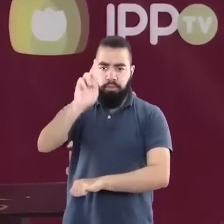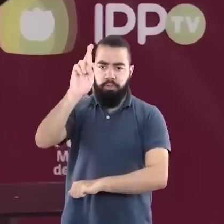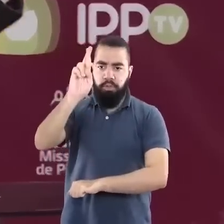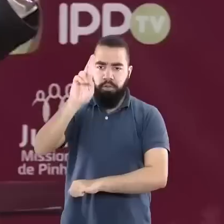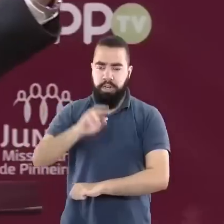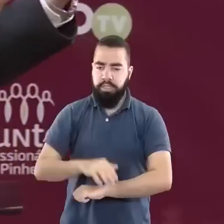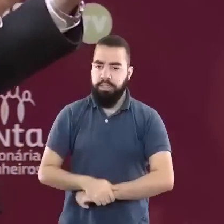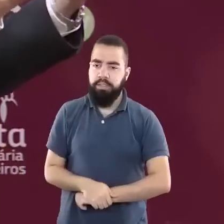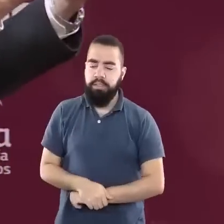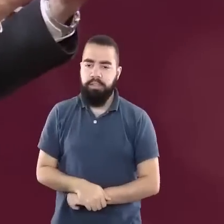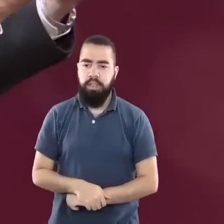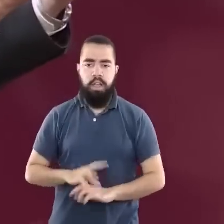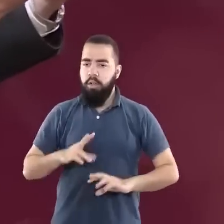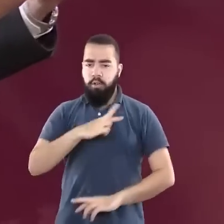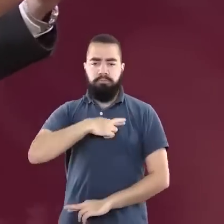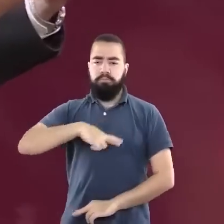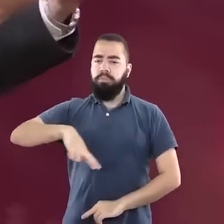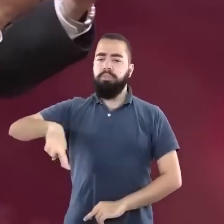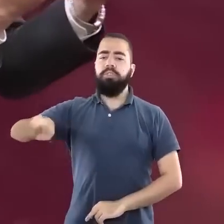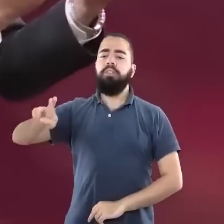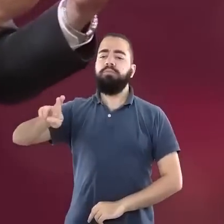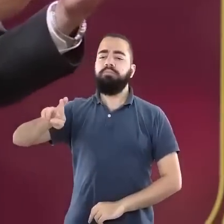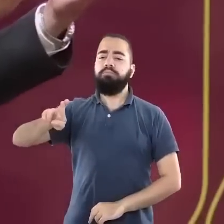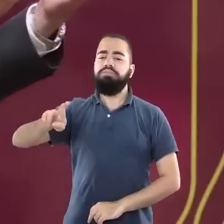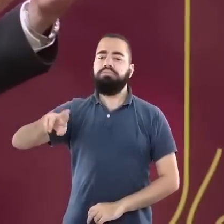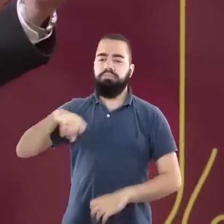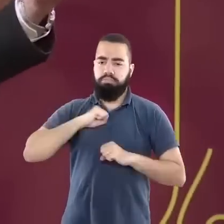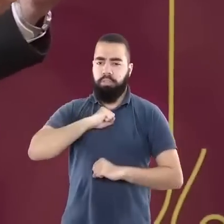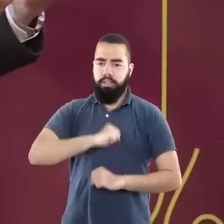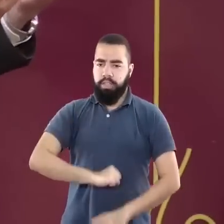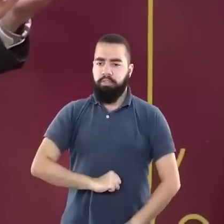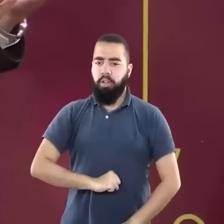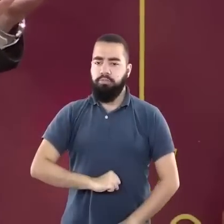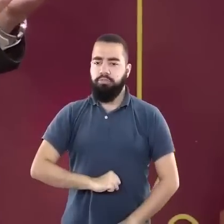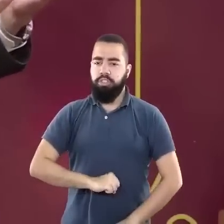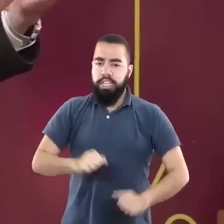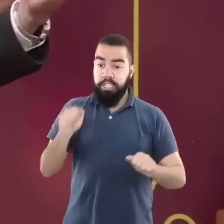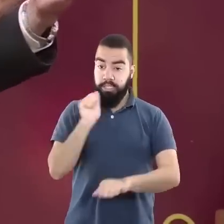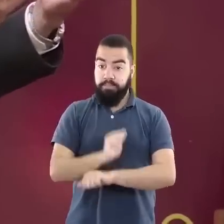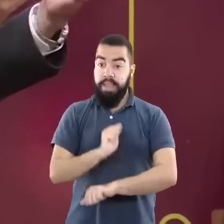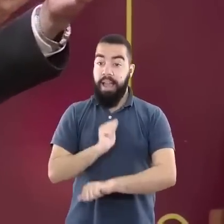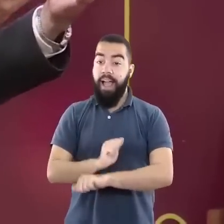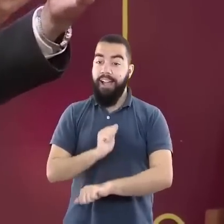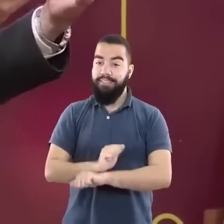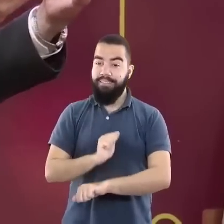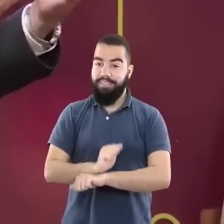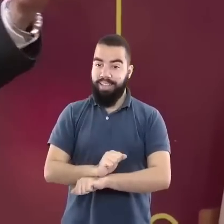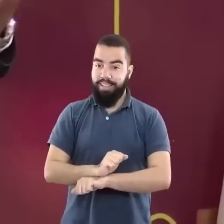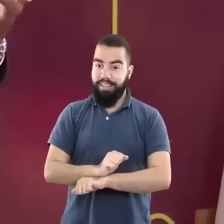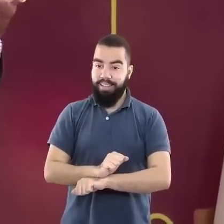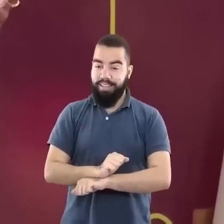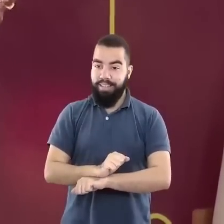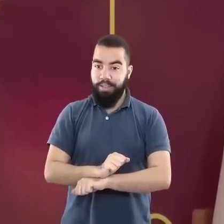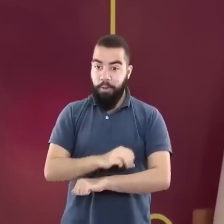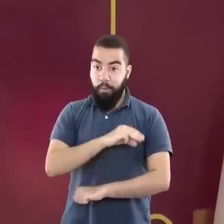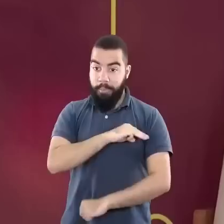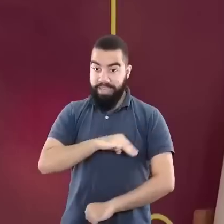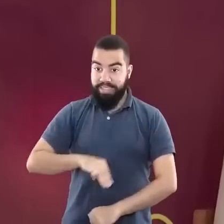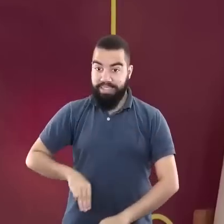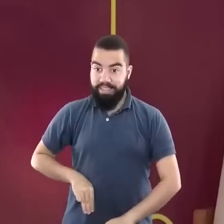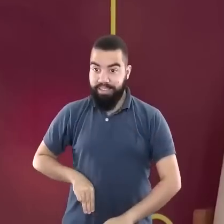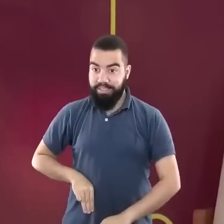lá estava todo o aparato religioso de Israel que aguardava o Messias em outras palavras